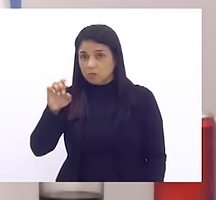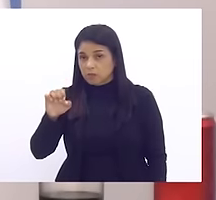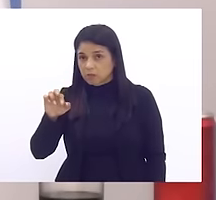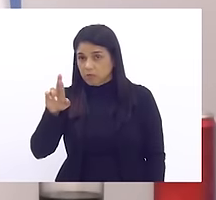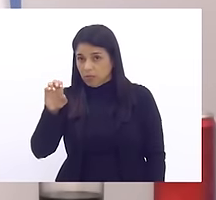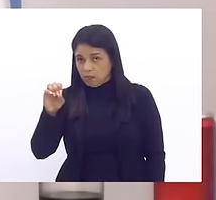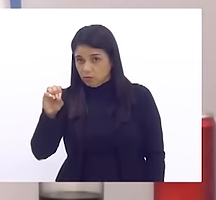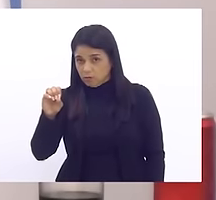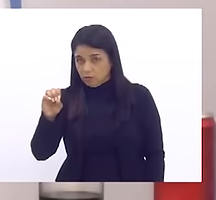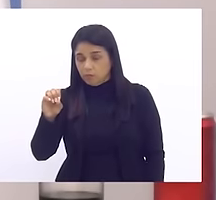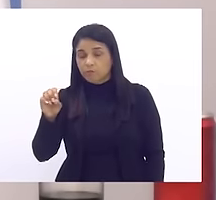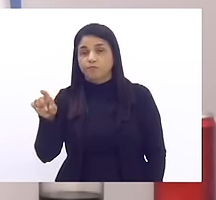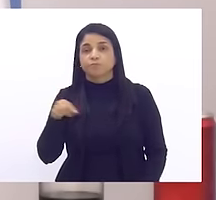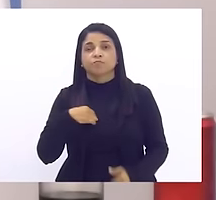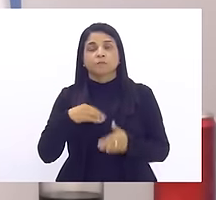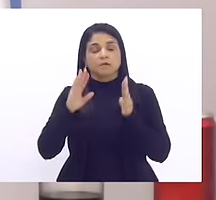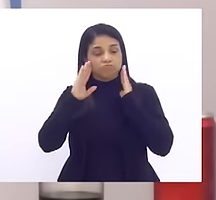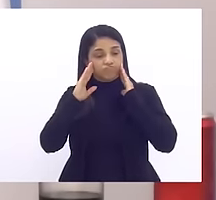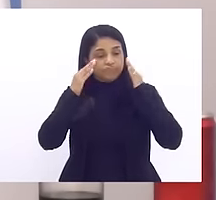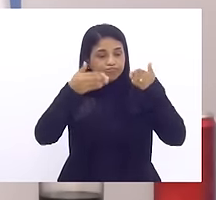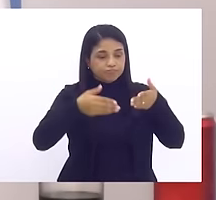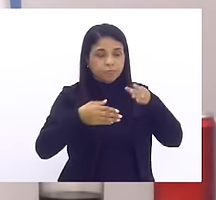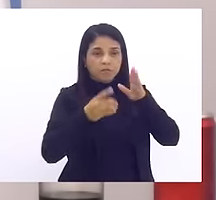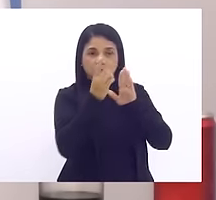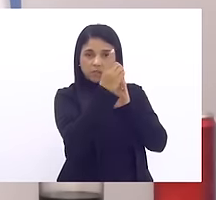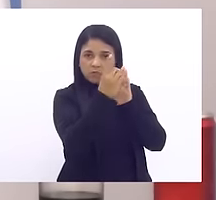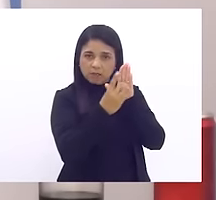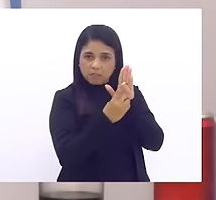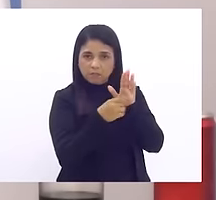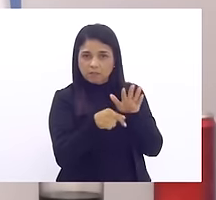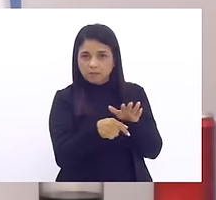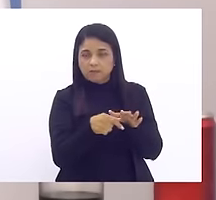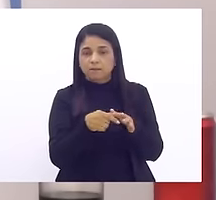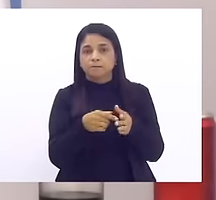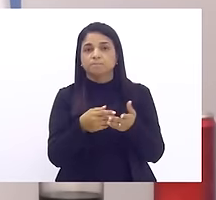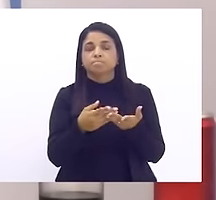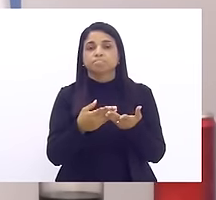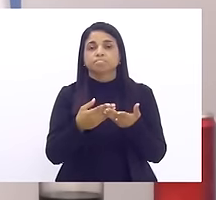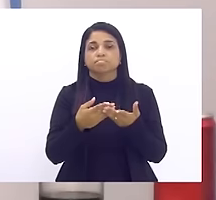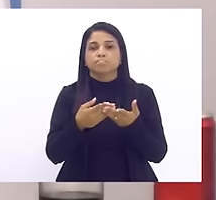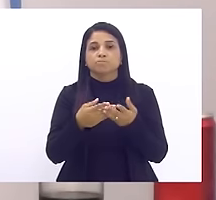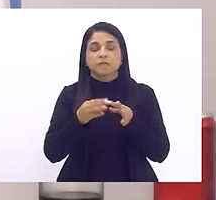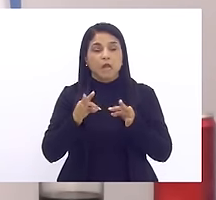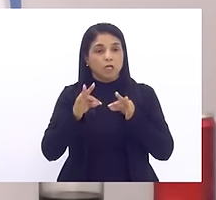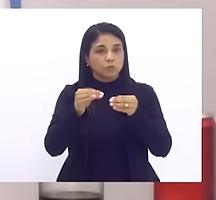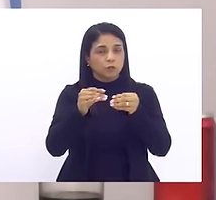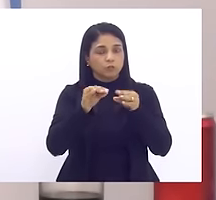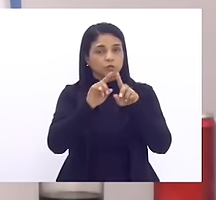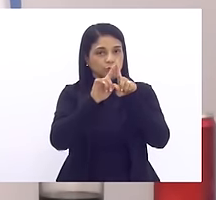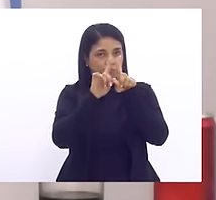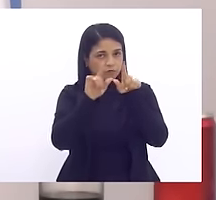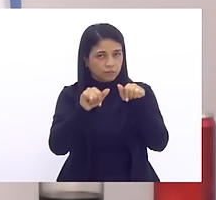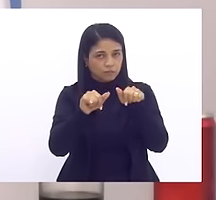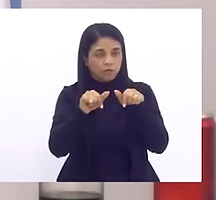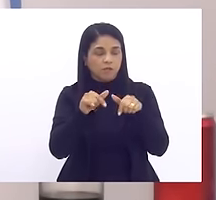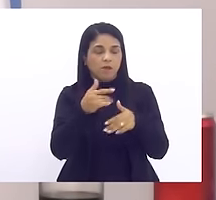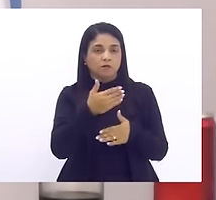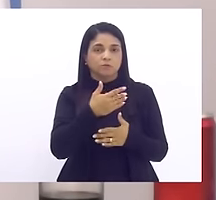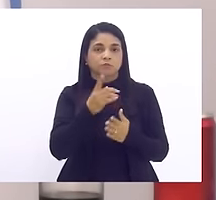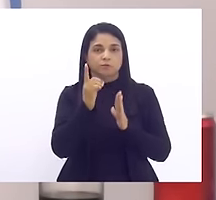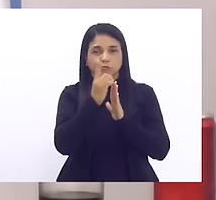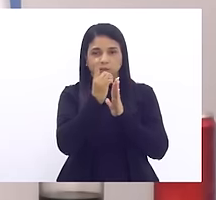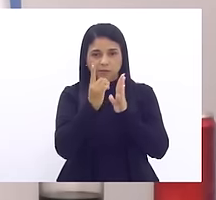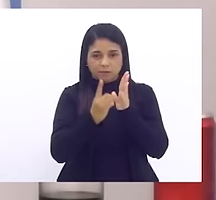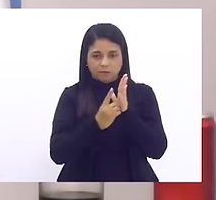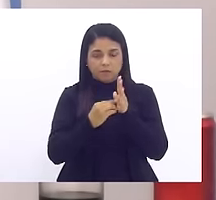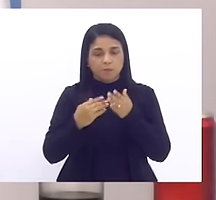aqui me dirigindo ao Detran porque E aí estendo essa fala que é os servidores do Detran foi fomos procurados ao longo